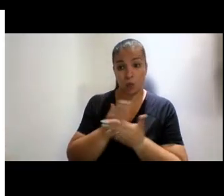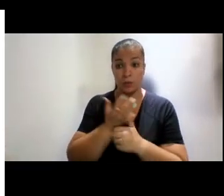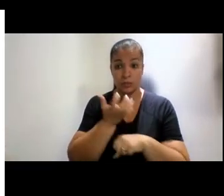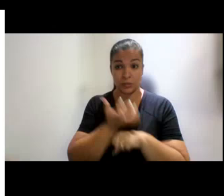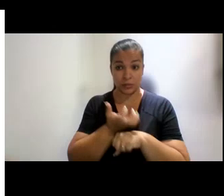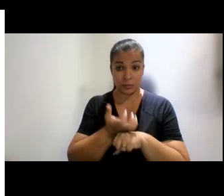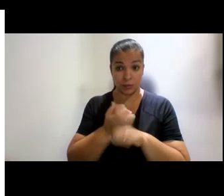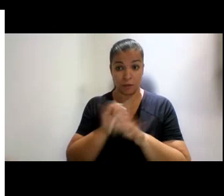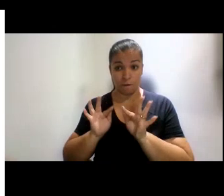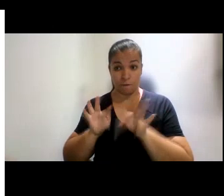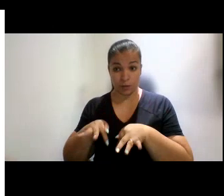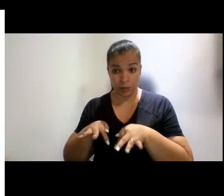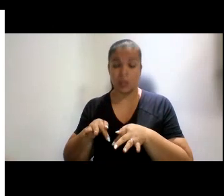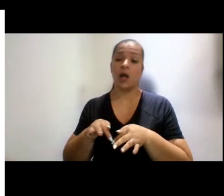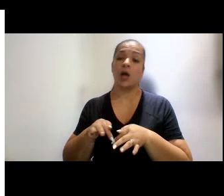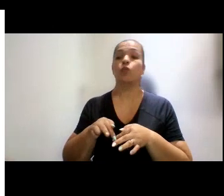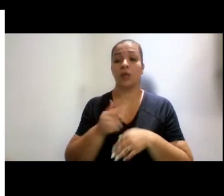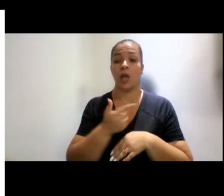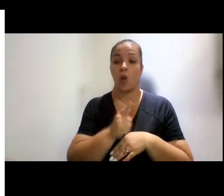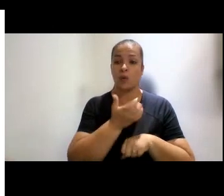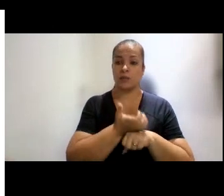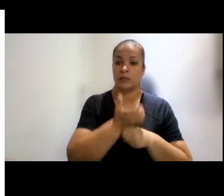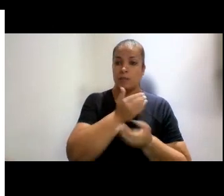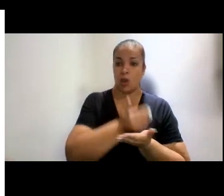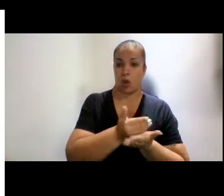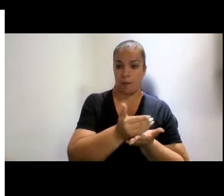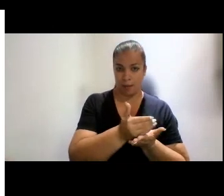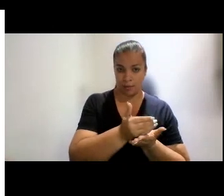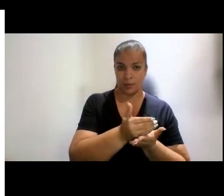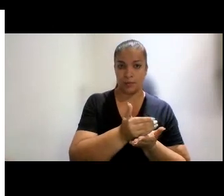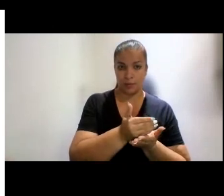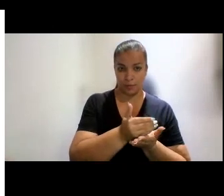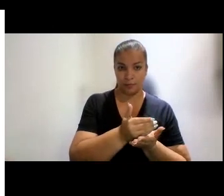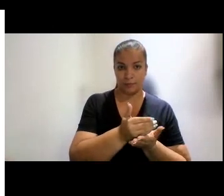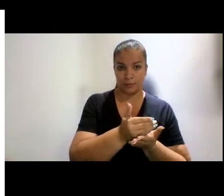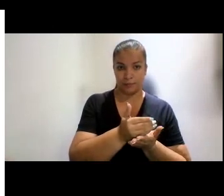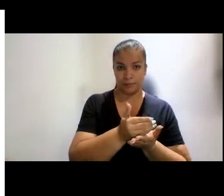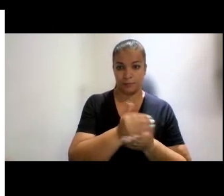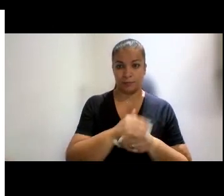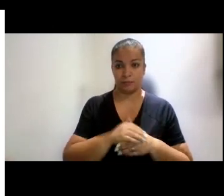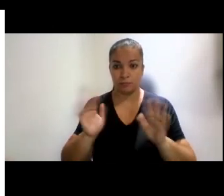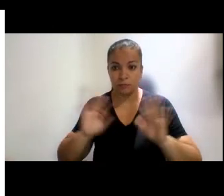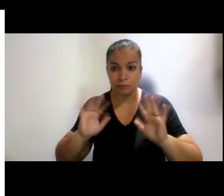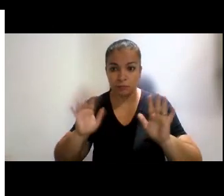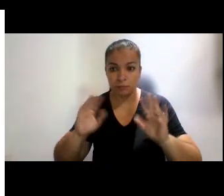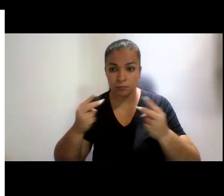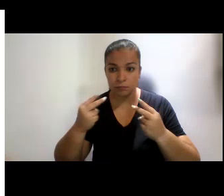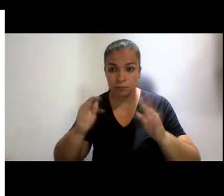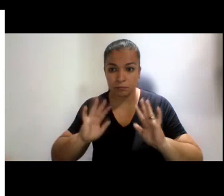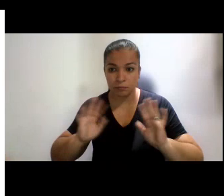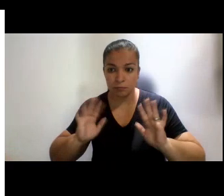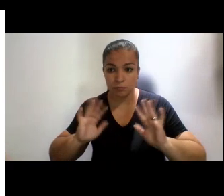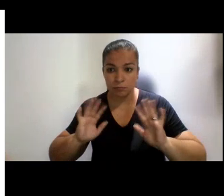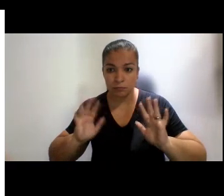as outras vão começando. Então, vocês vão acompanhando o